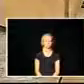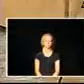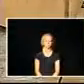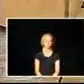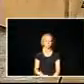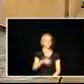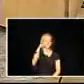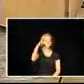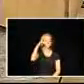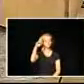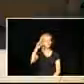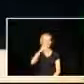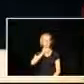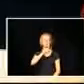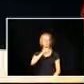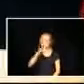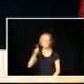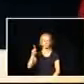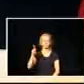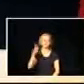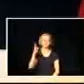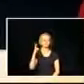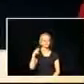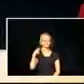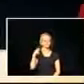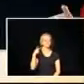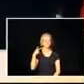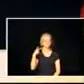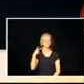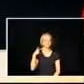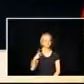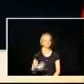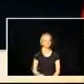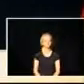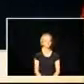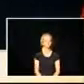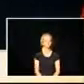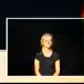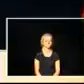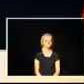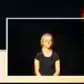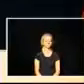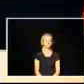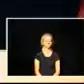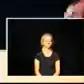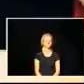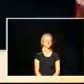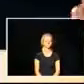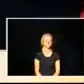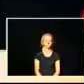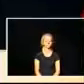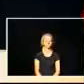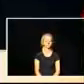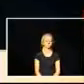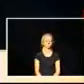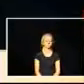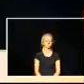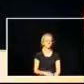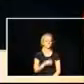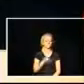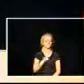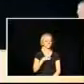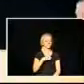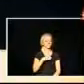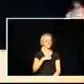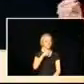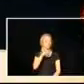Senhor presidente, nobres pares, eu tenho que manifestar aqui um respeito aos